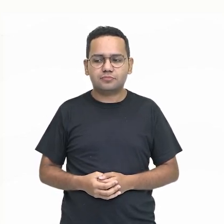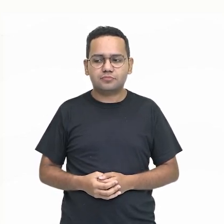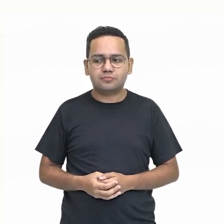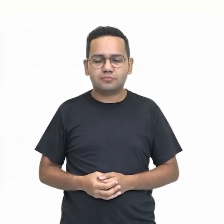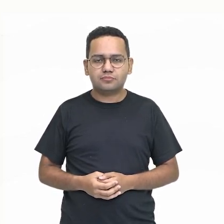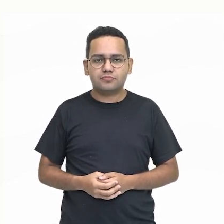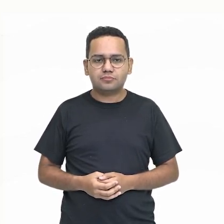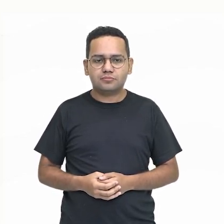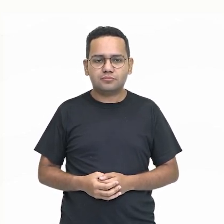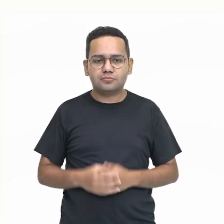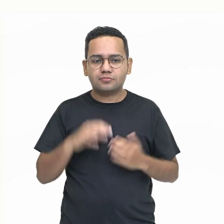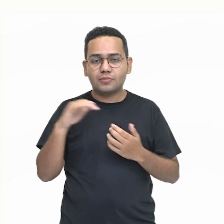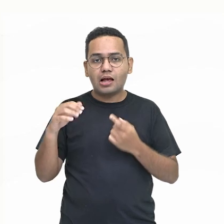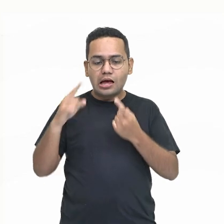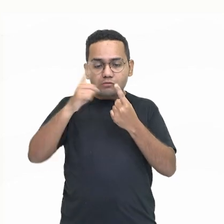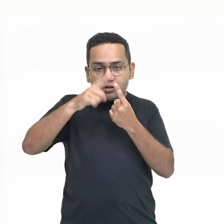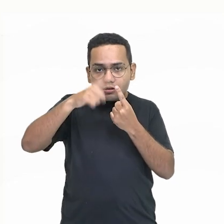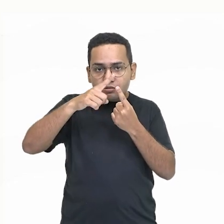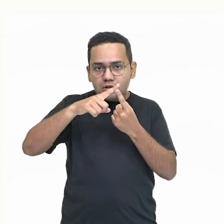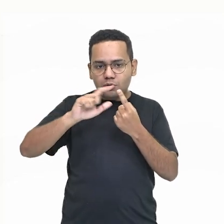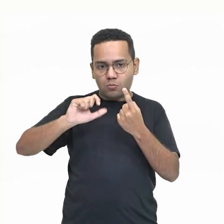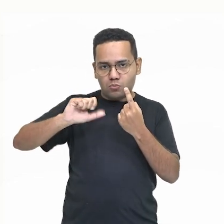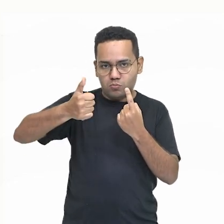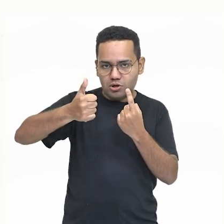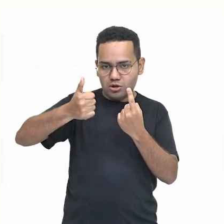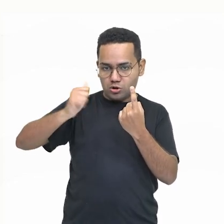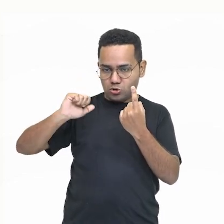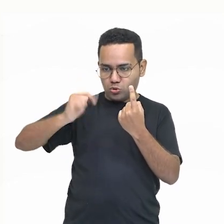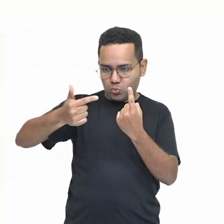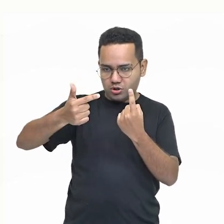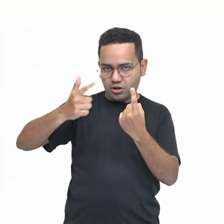de Newton são 3. Vejam aí.